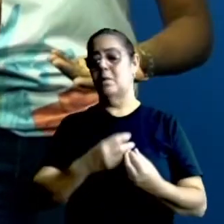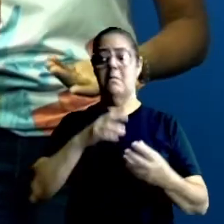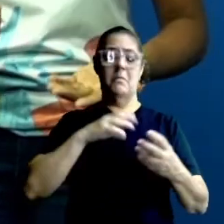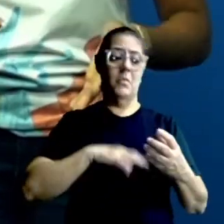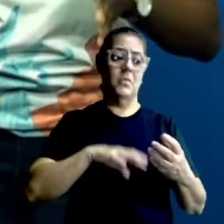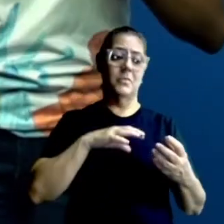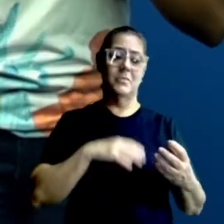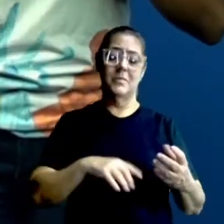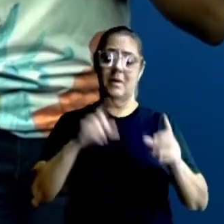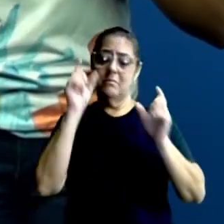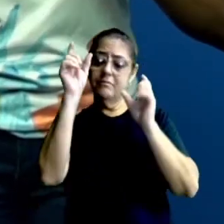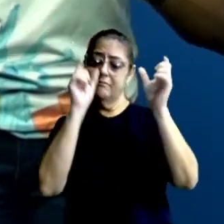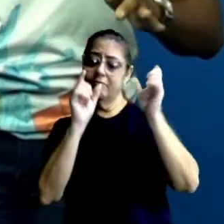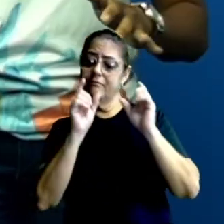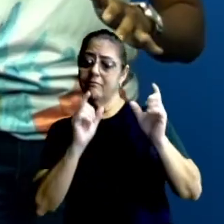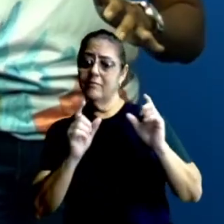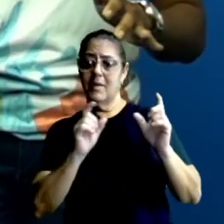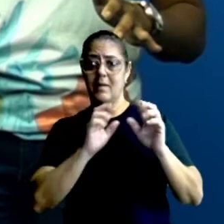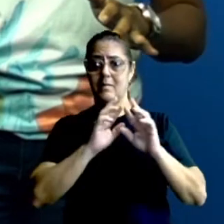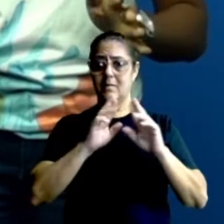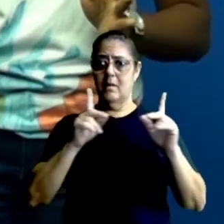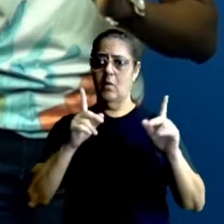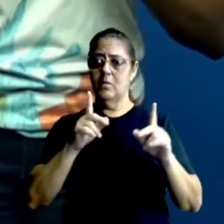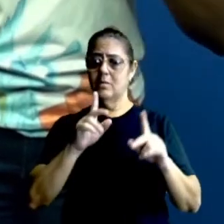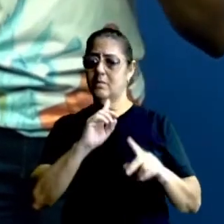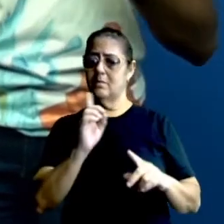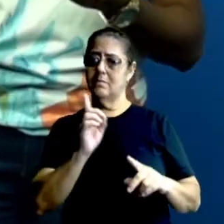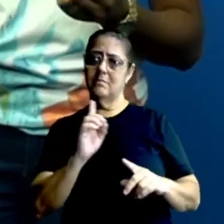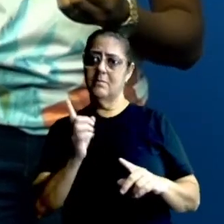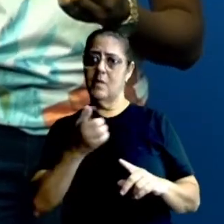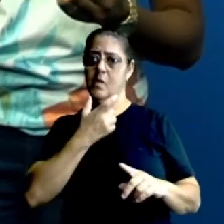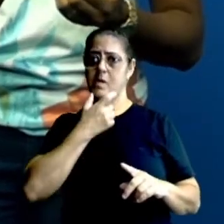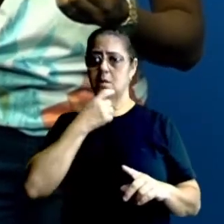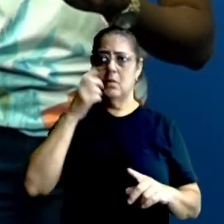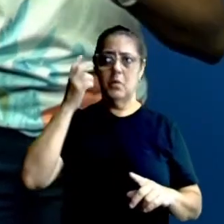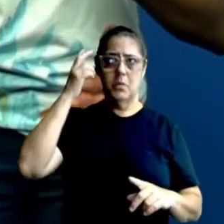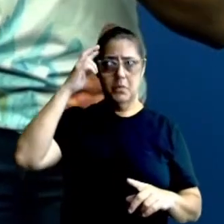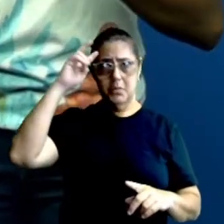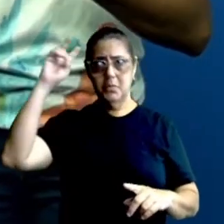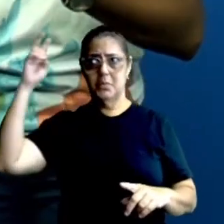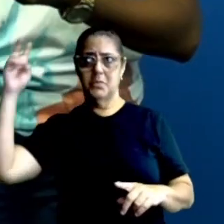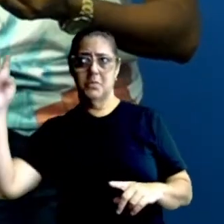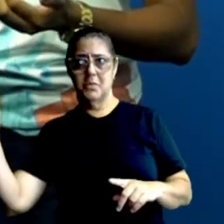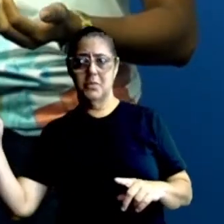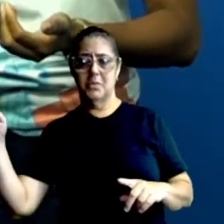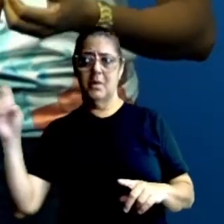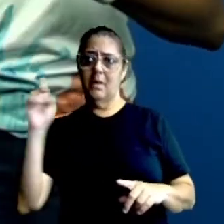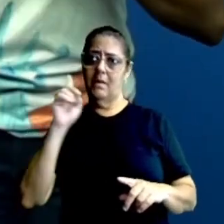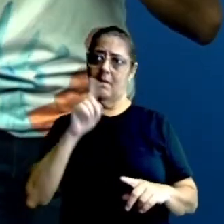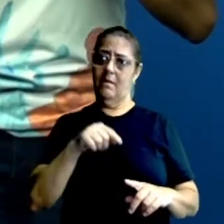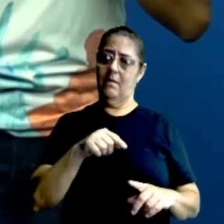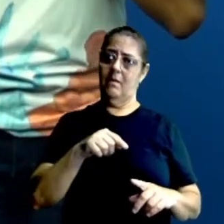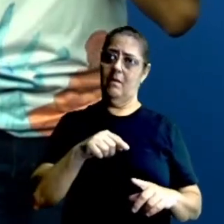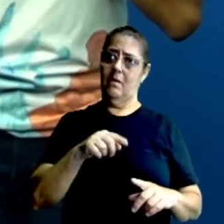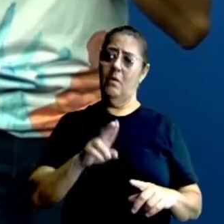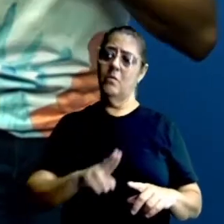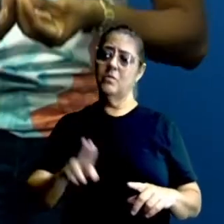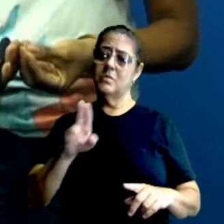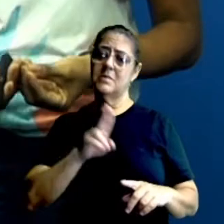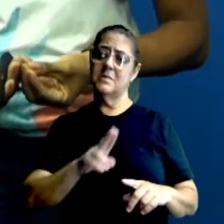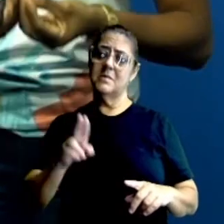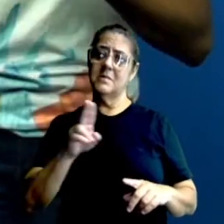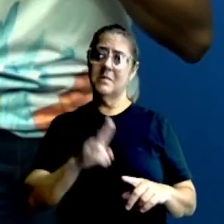trabalhar sempre não é diferente na língua inglesa EA cultura da língua inglesa é exatamente essa é